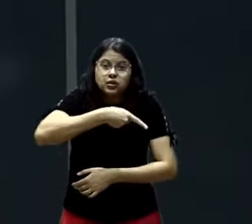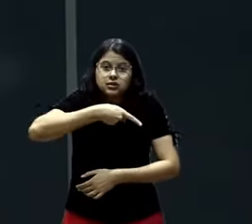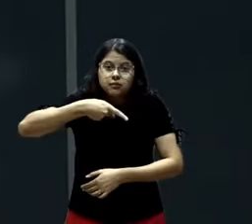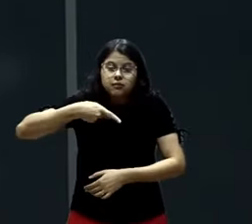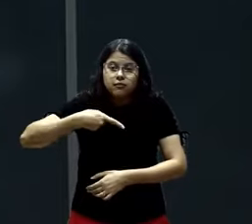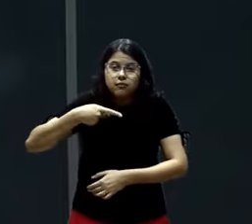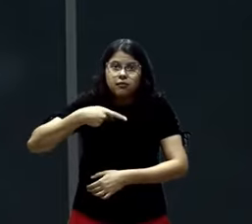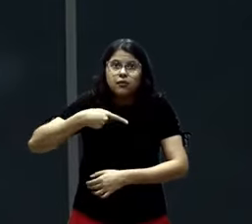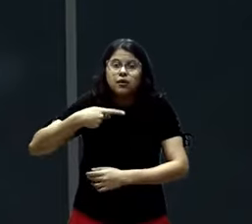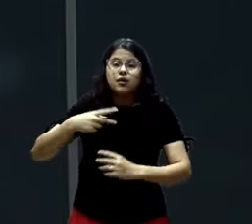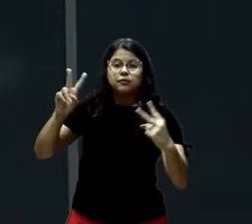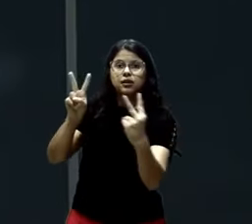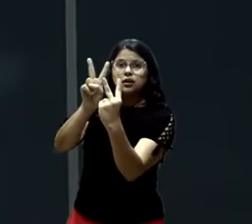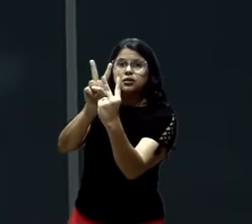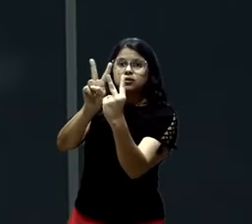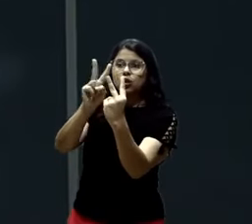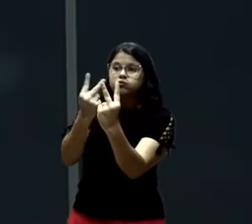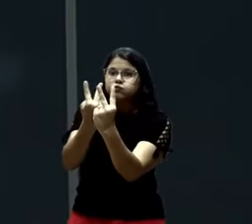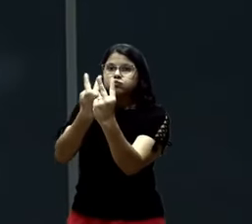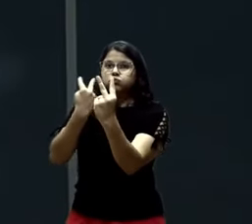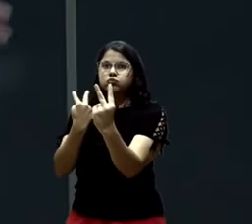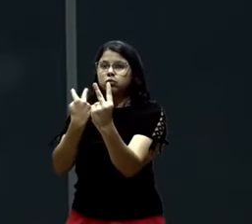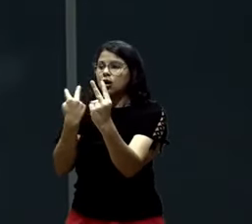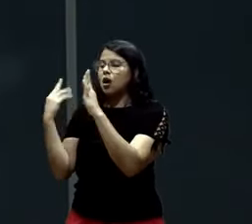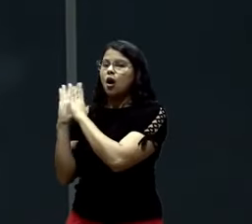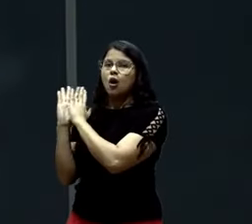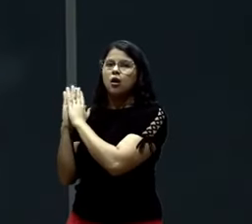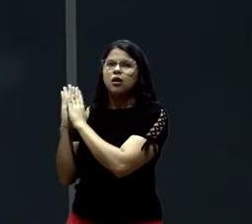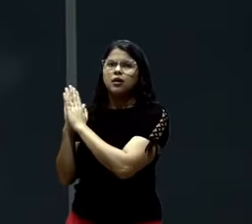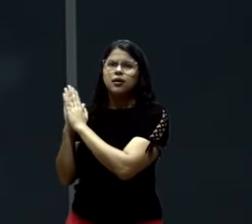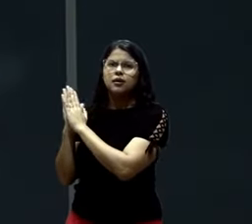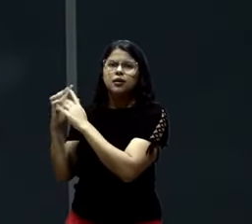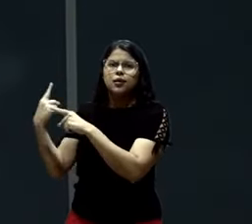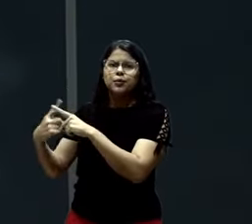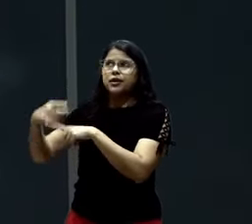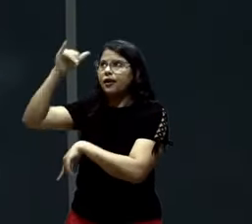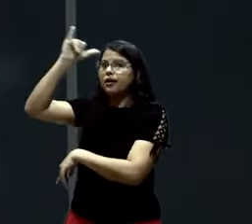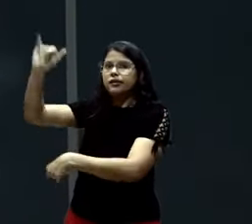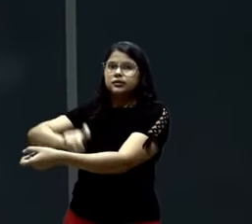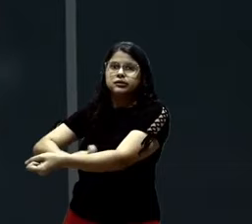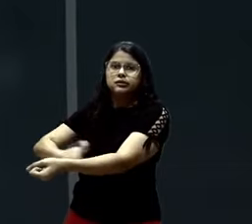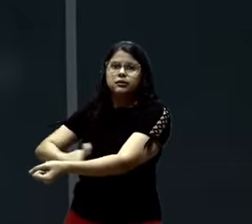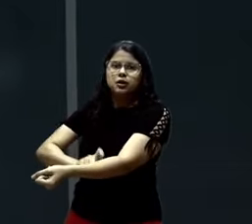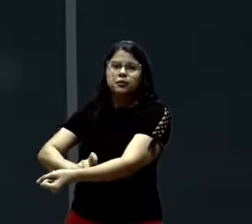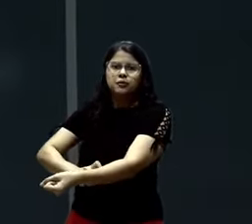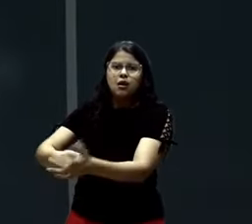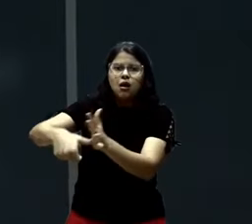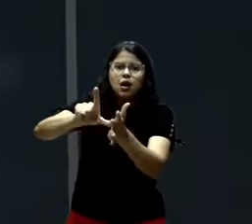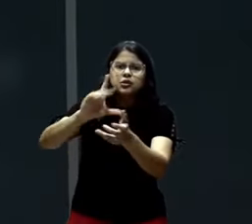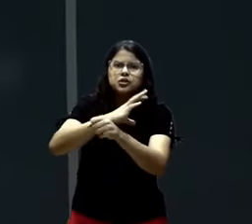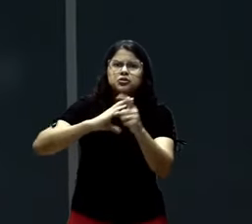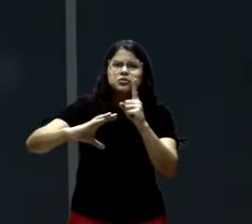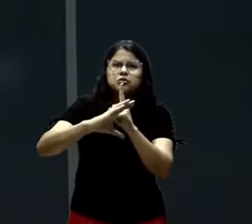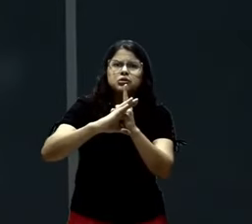Porque todo mundo conversa com todo mundo. E é a hora de conversar com Deus. De aquecer o motor, né? Os